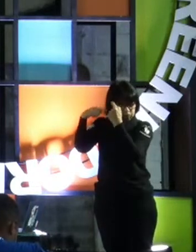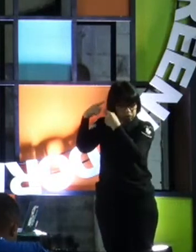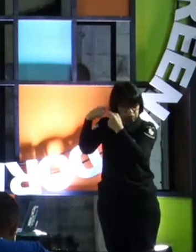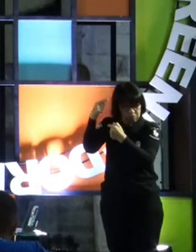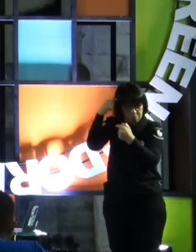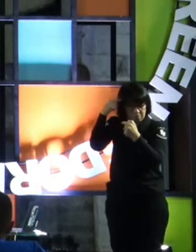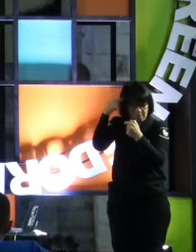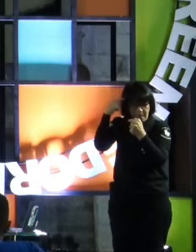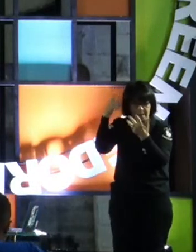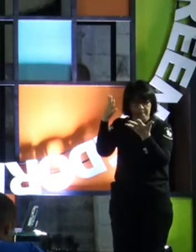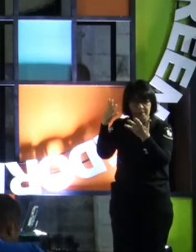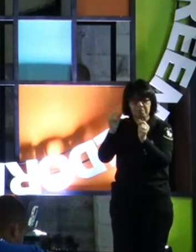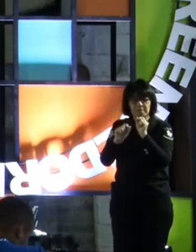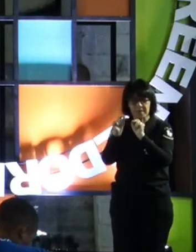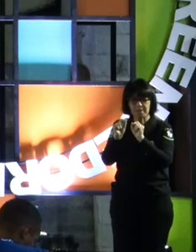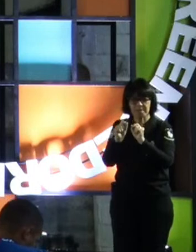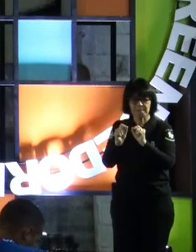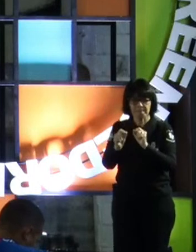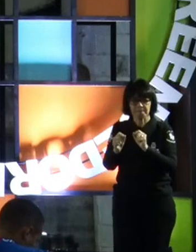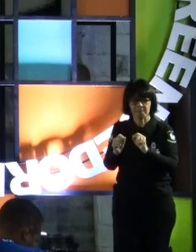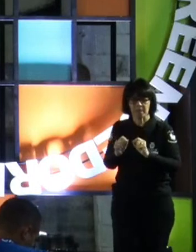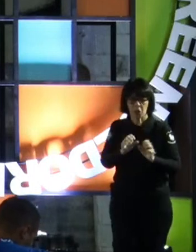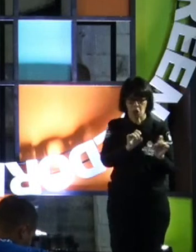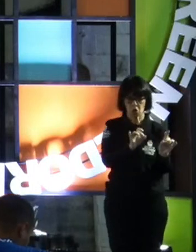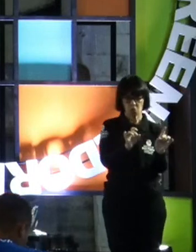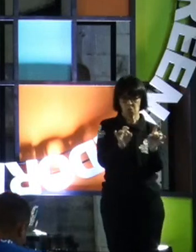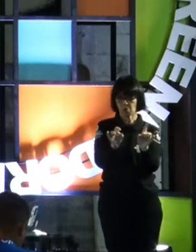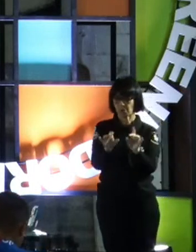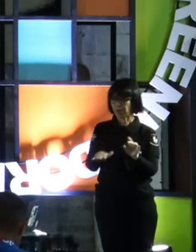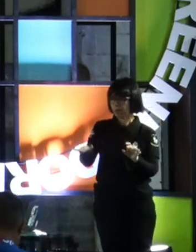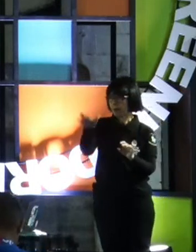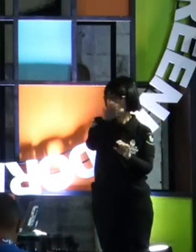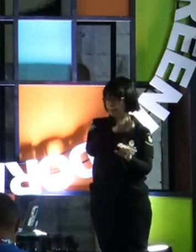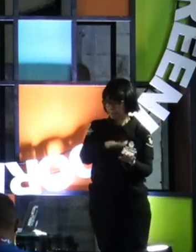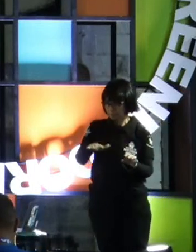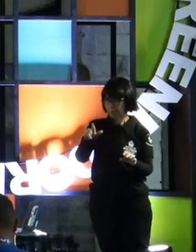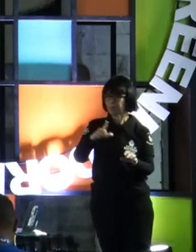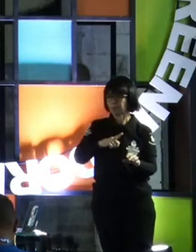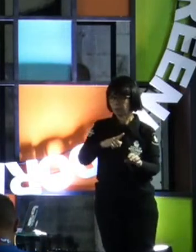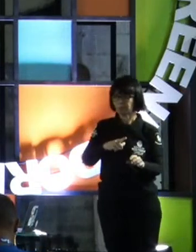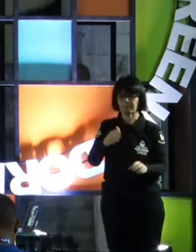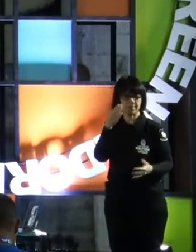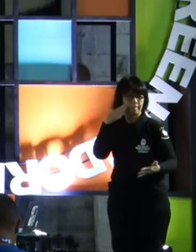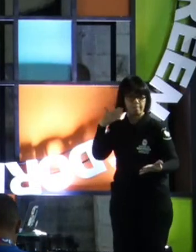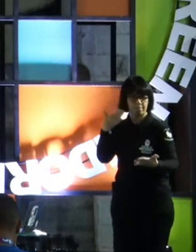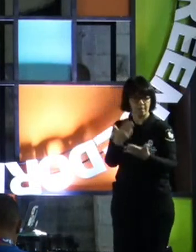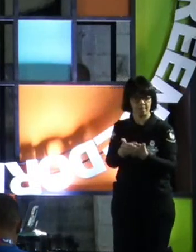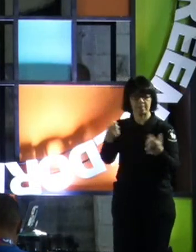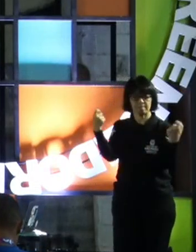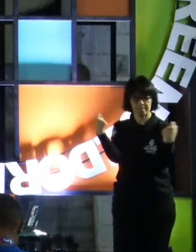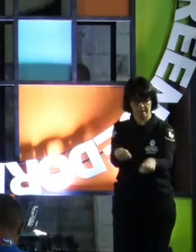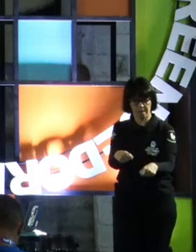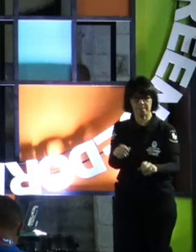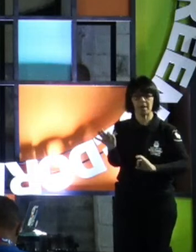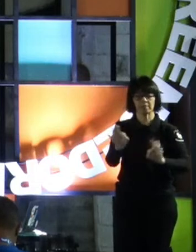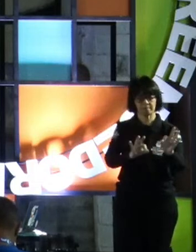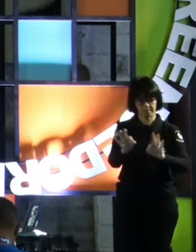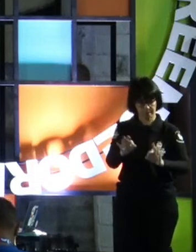juízo, ele vem do que cada uma de vocês aqui acreditarem que é possível fazer.